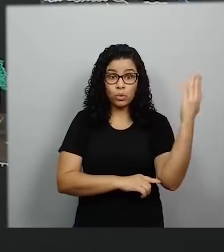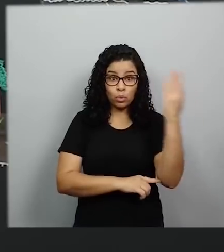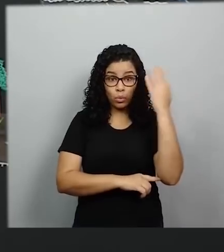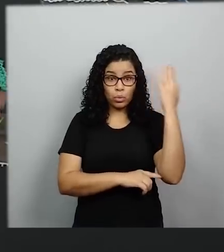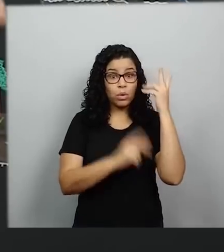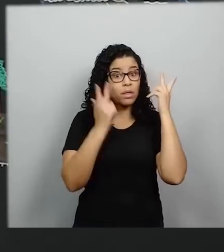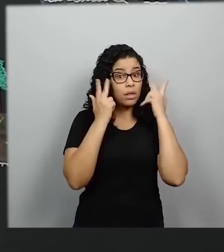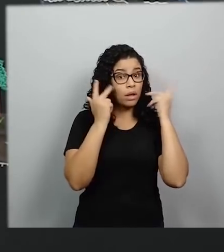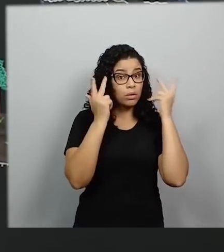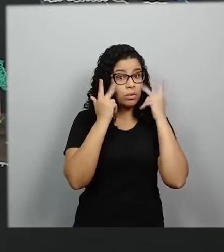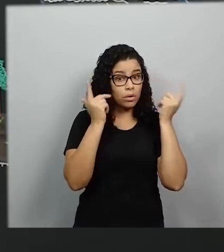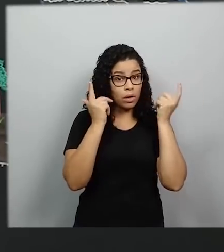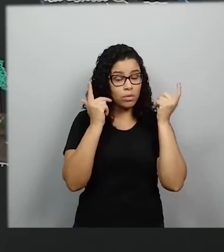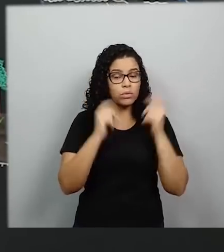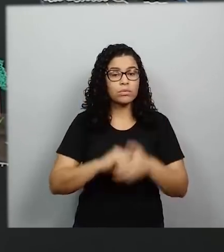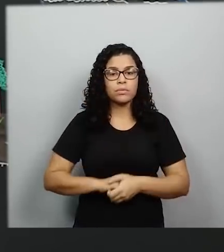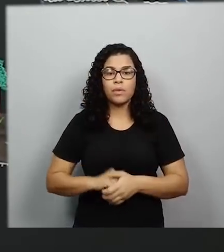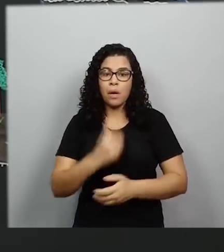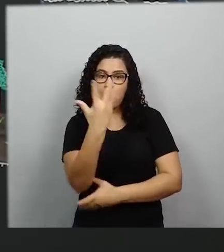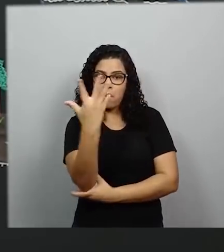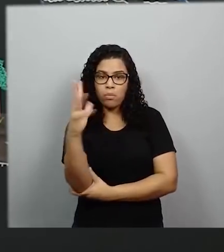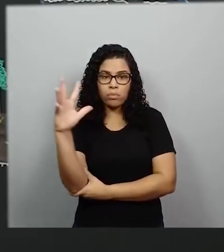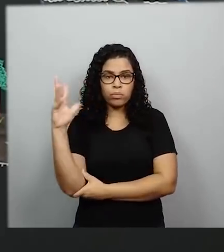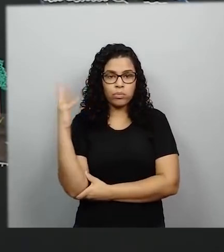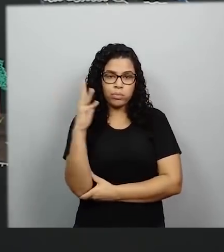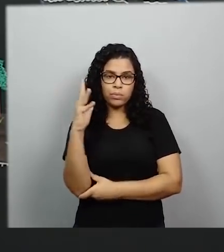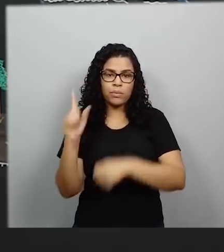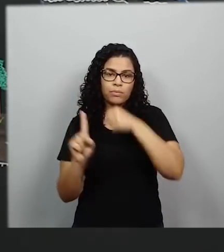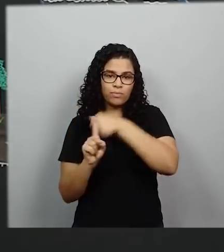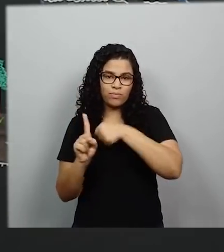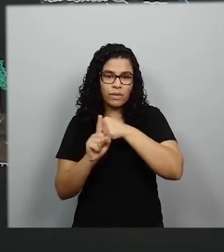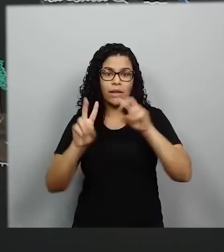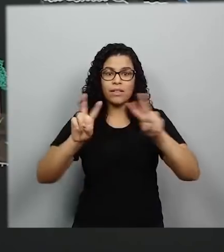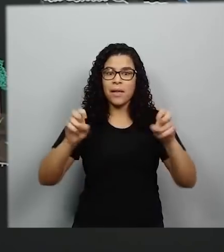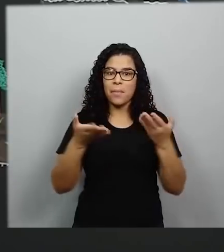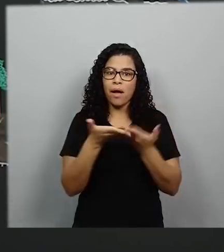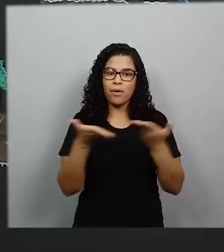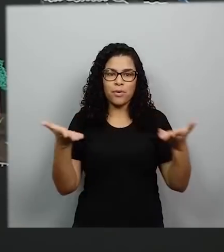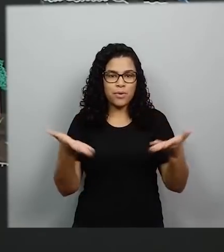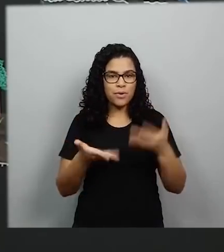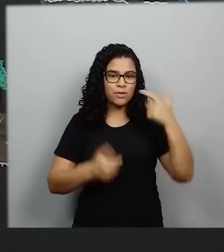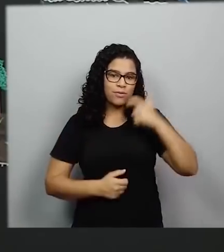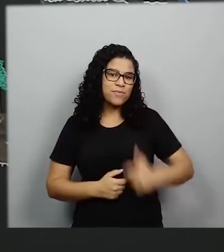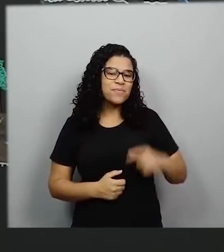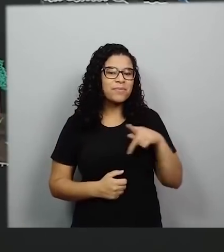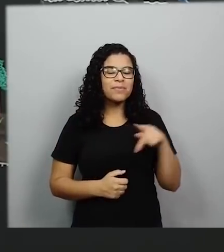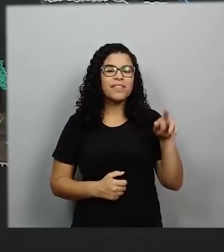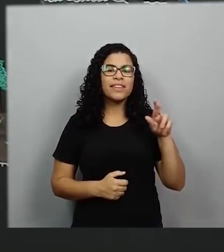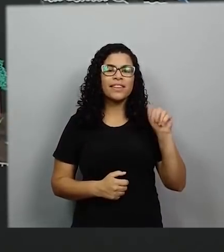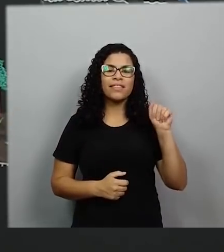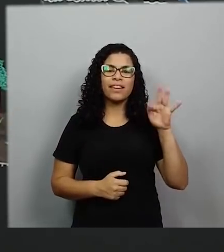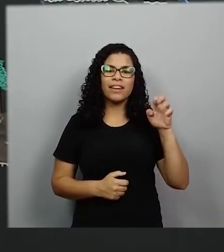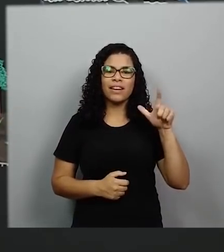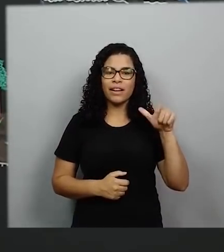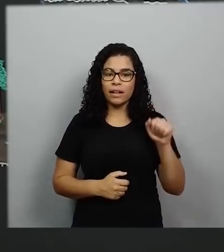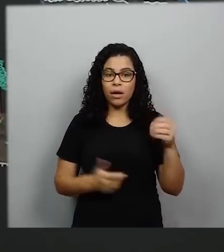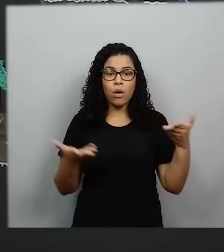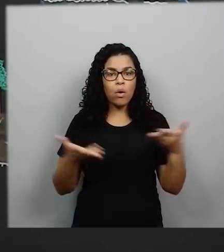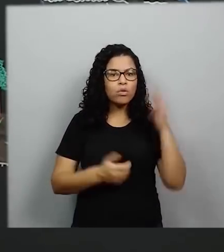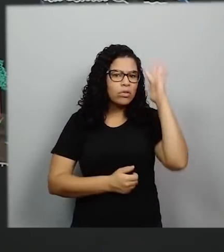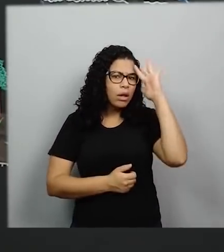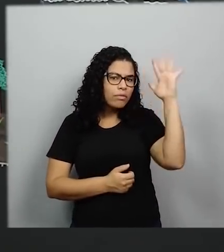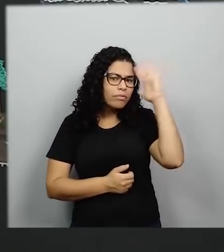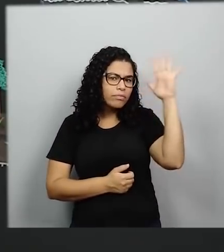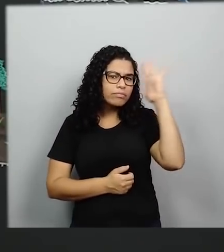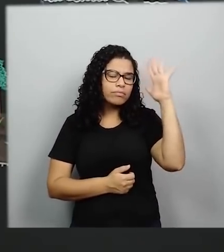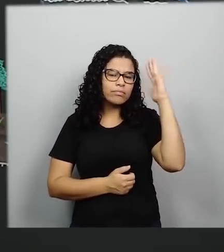Fenômenos naturais e impactos ambientais. Esse é o tema da aula de hoje. Eu sou a professora Rafaela Lima e trago você para a gente refletir